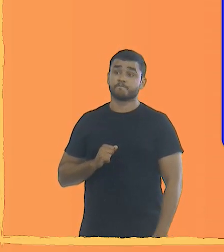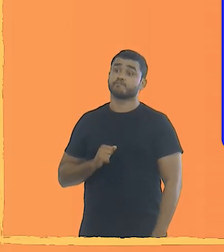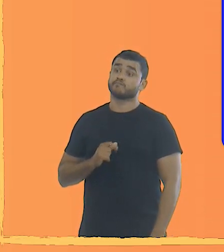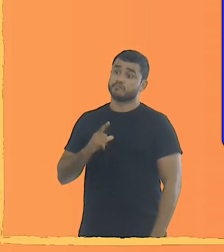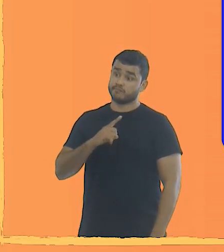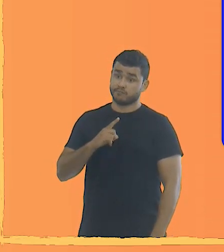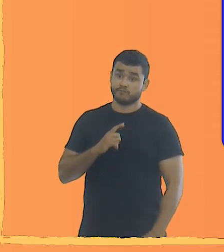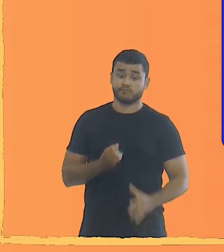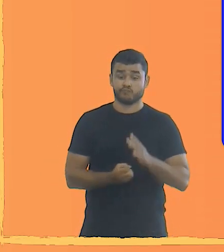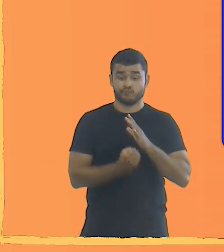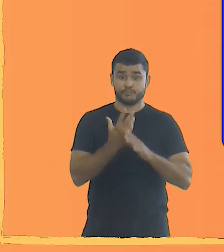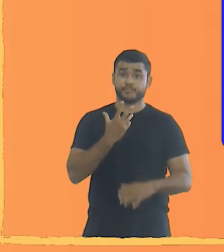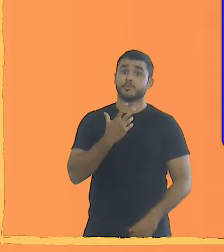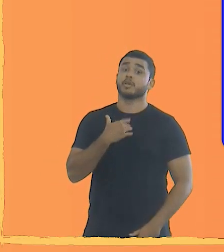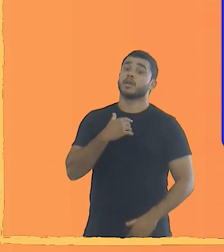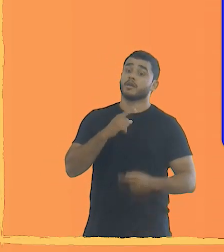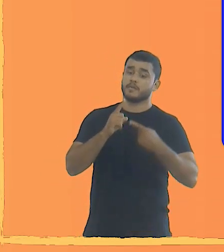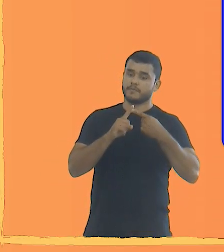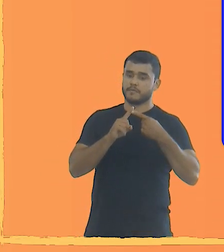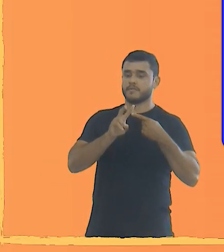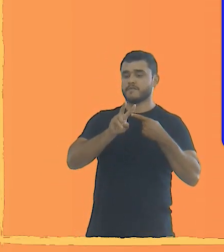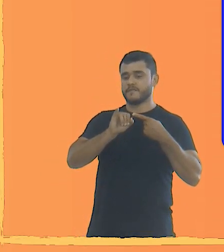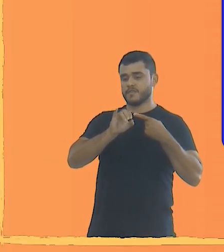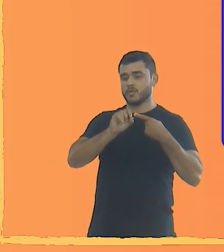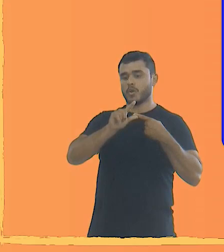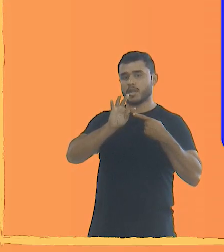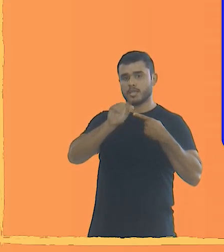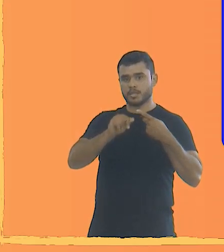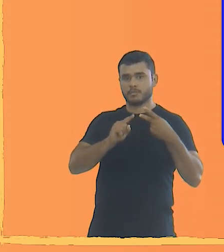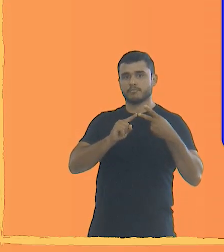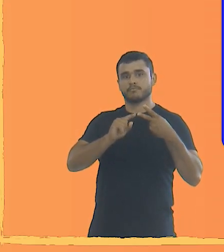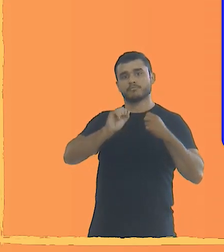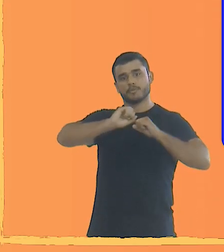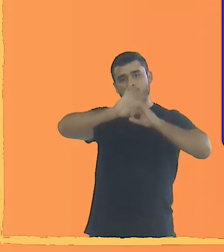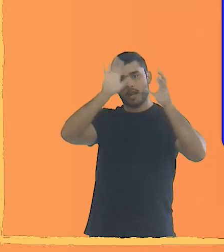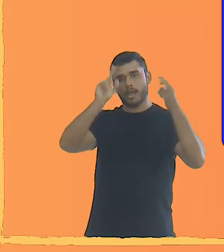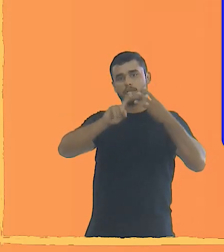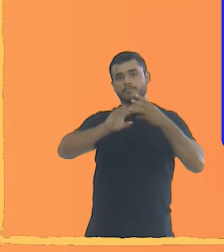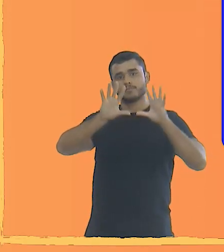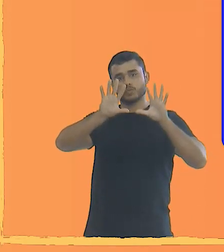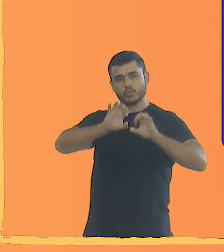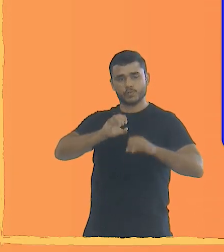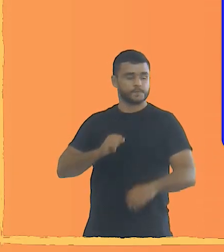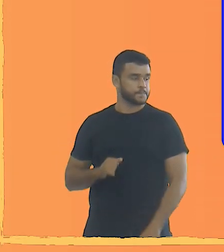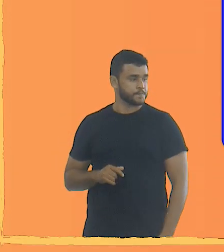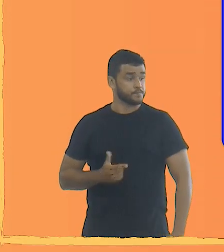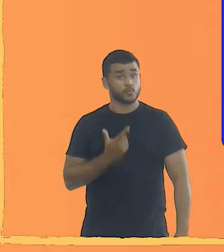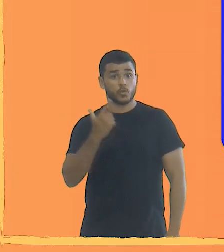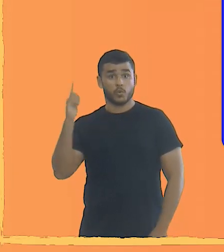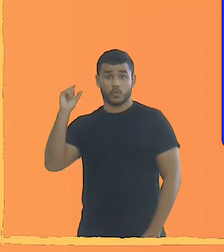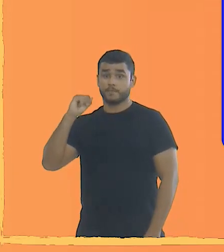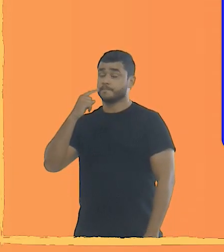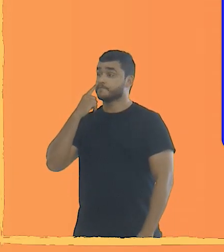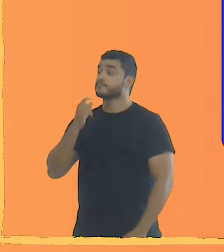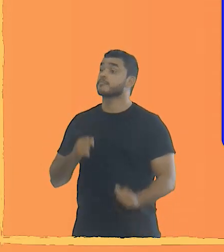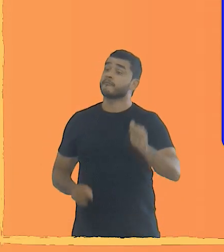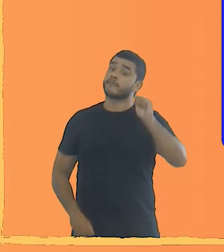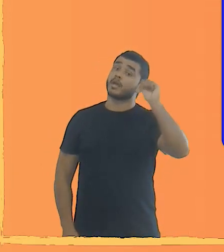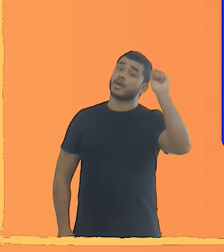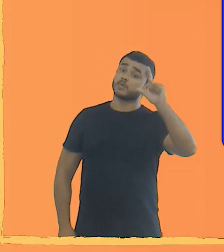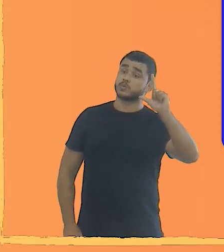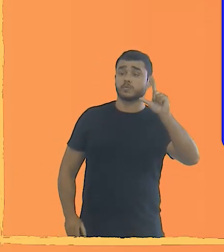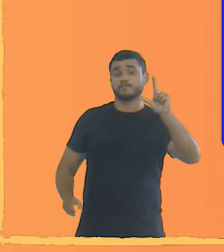Seria você pegar o azul com o amarelo. Se juntar o azul com o amarelo, vai dar o verde, que pode vir na